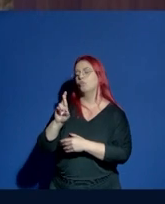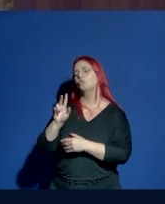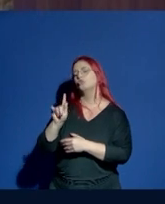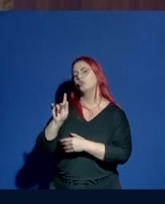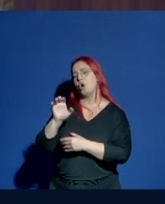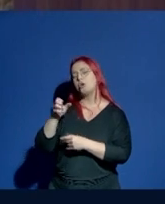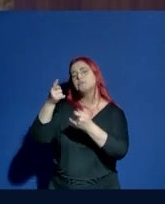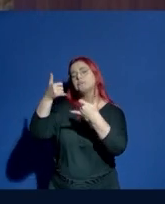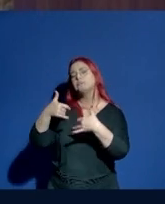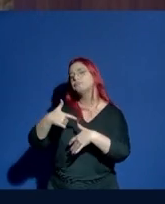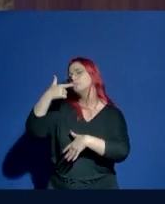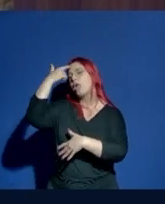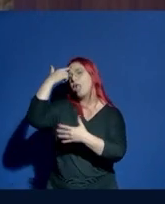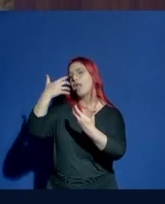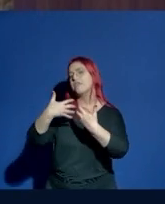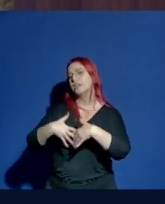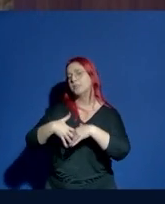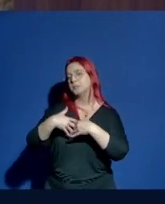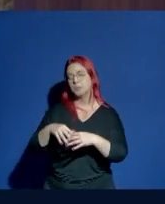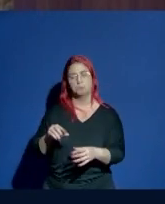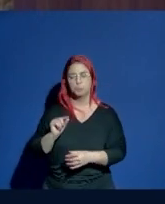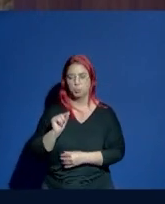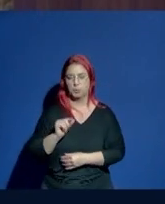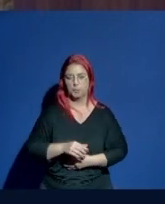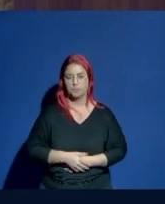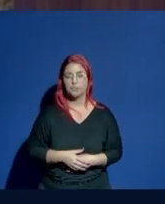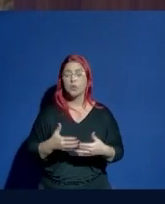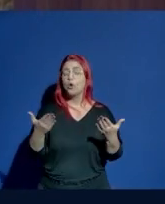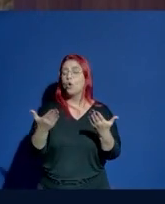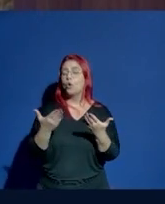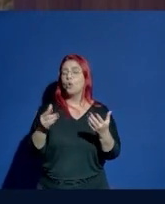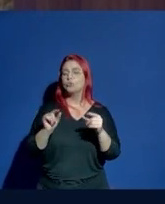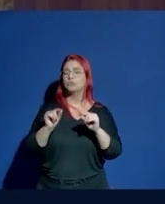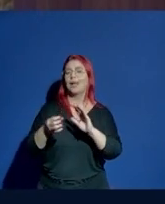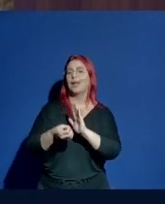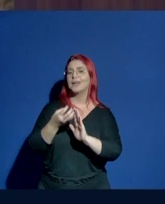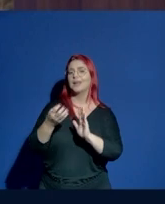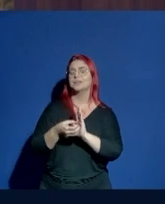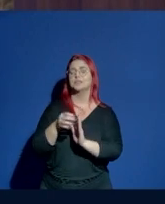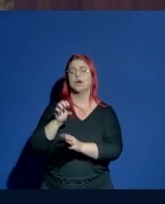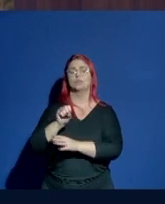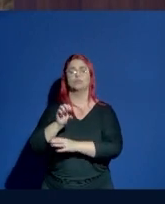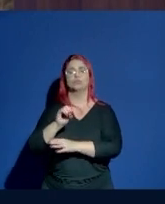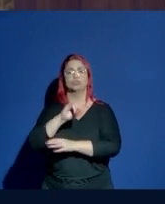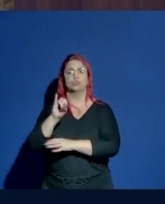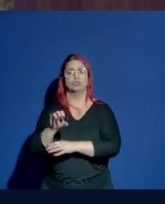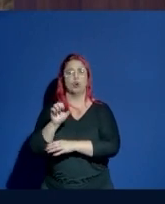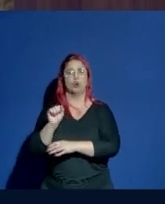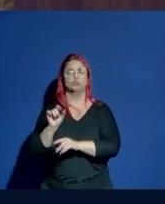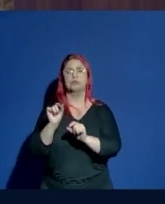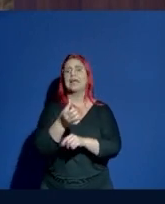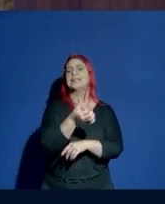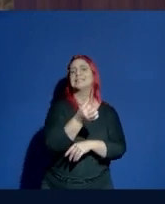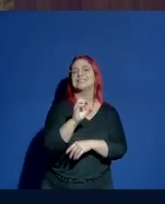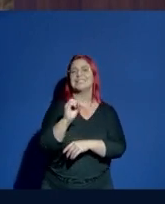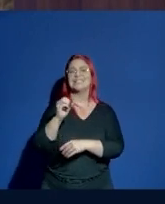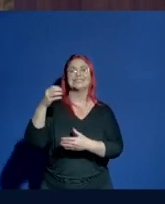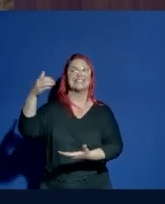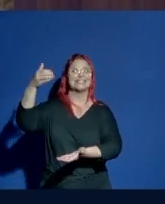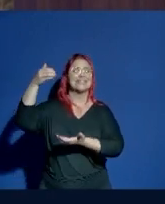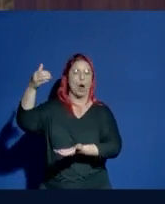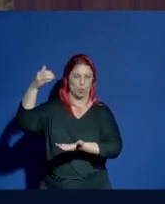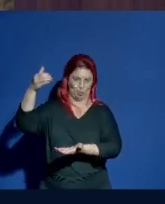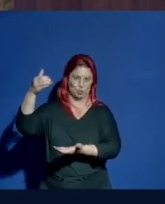legal, é que hoje a gente tem uma média de produtividade de soja em torno de 60 sacas por hectare,